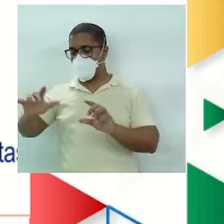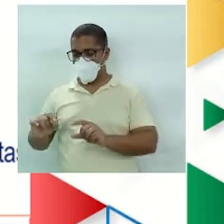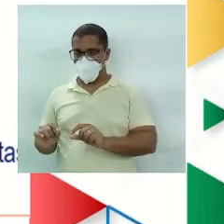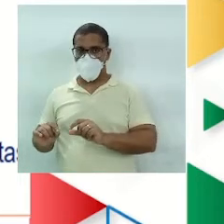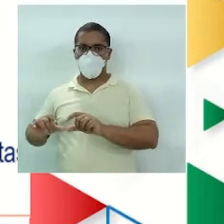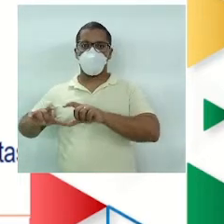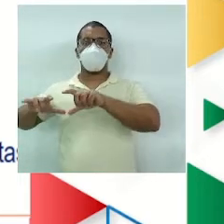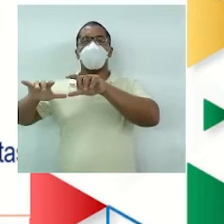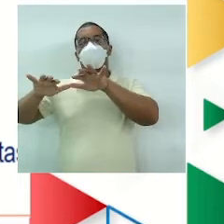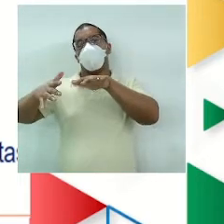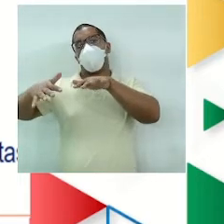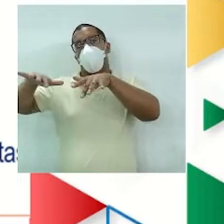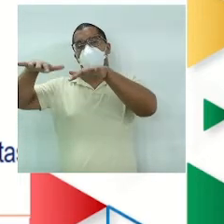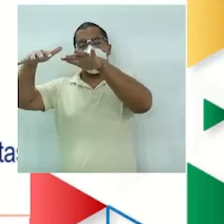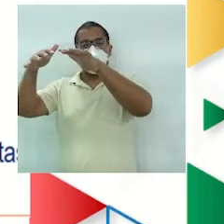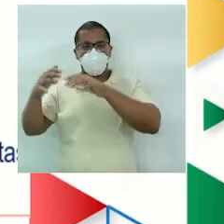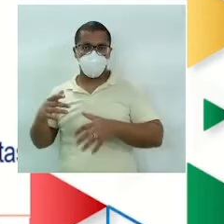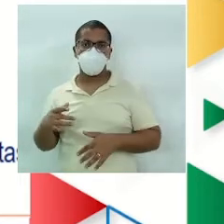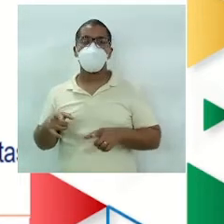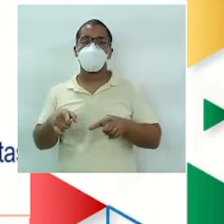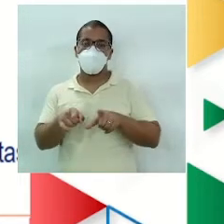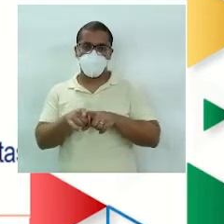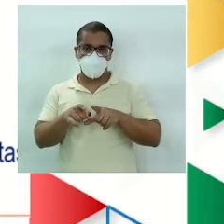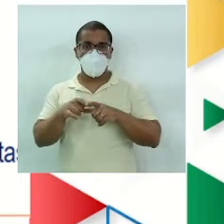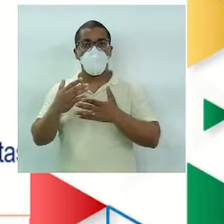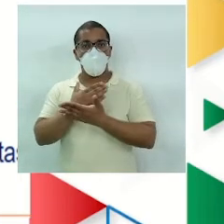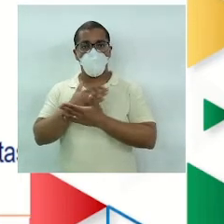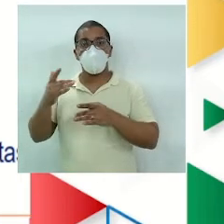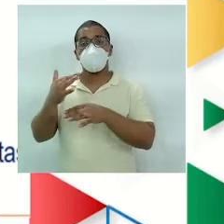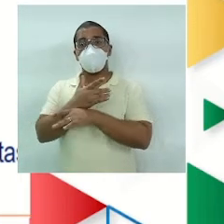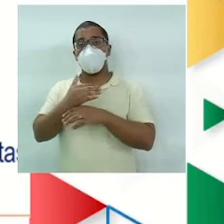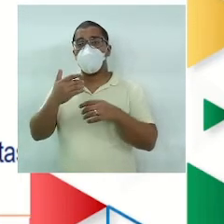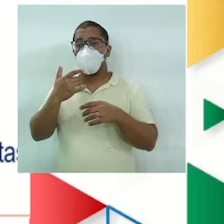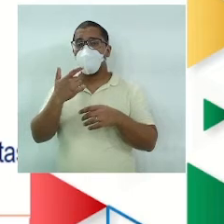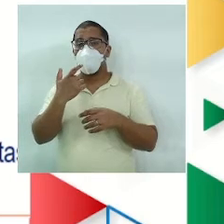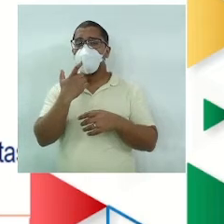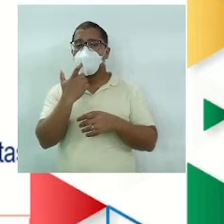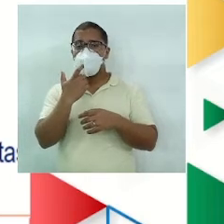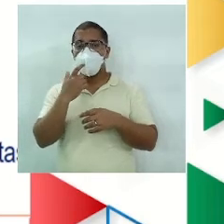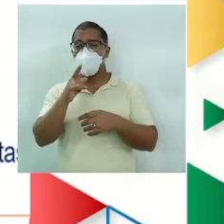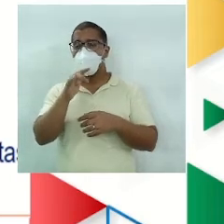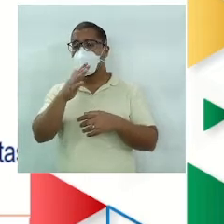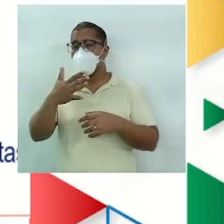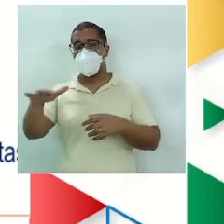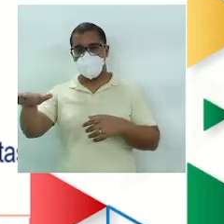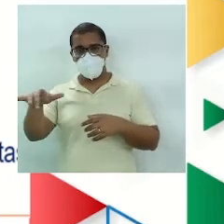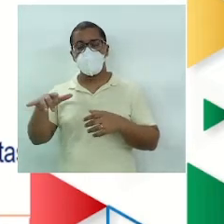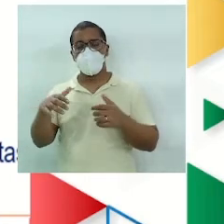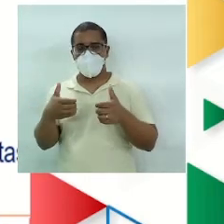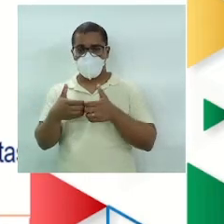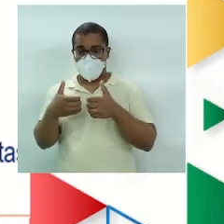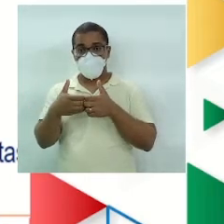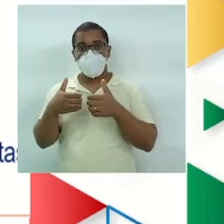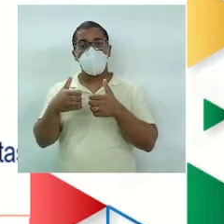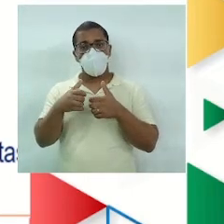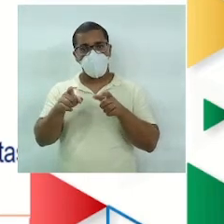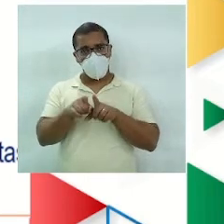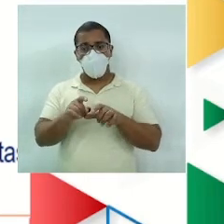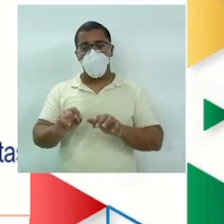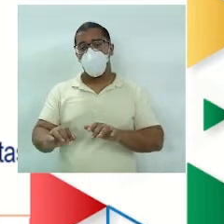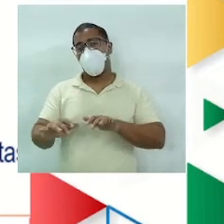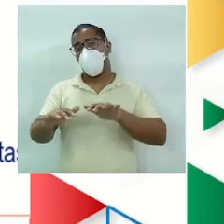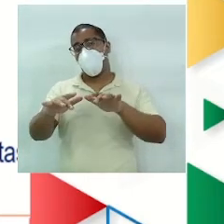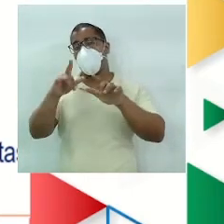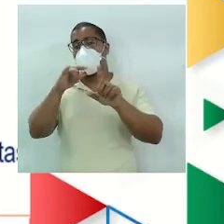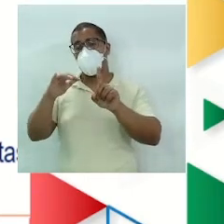E também isso pode levar à submersão de cidades litorâneas, forçando a migração das pessoas. Aumento de casos